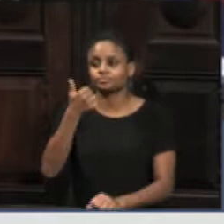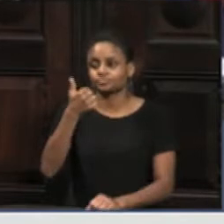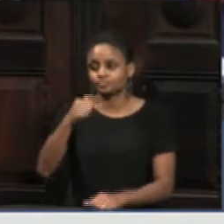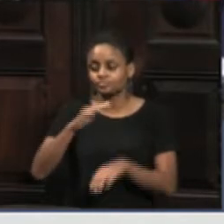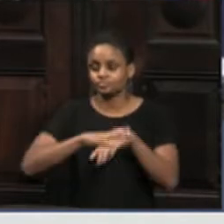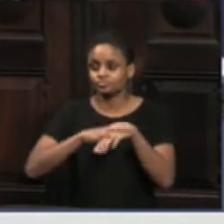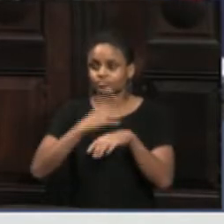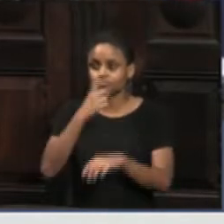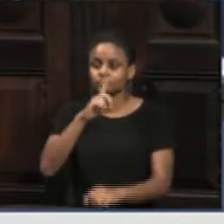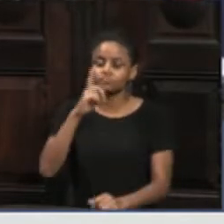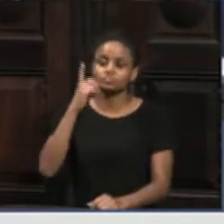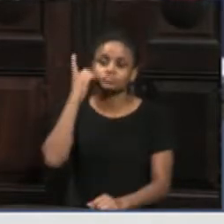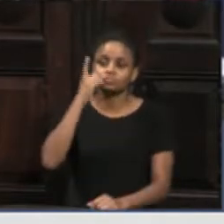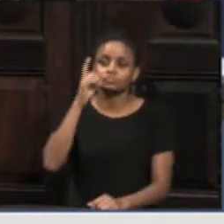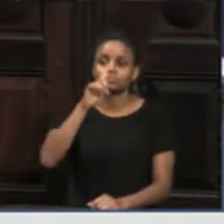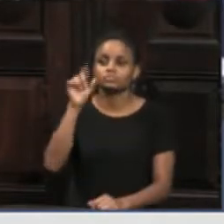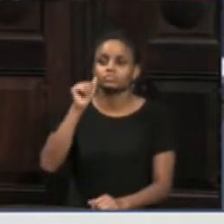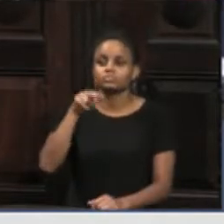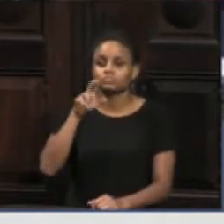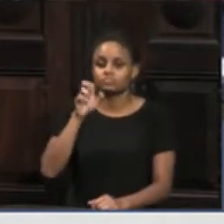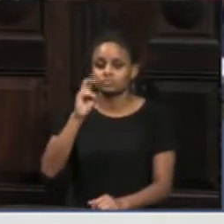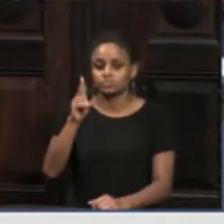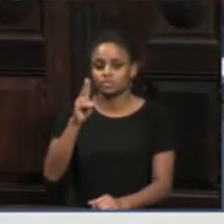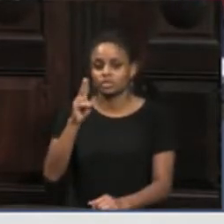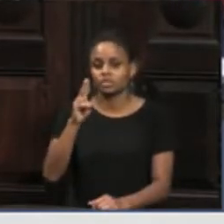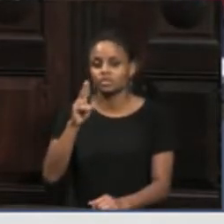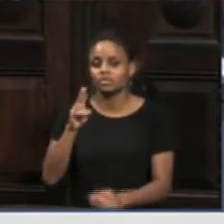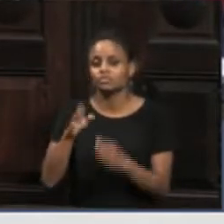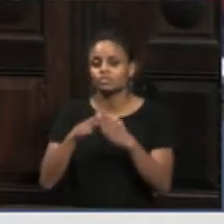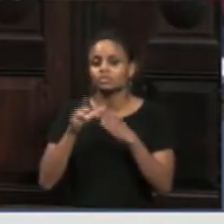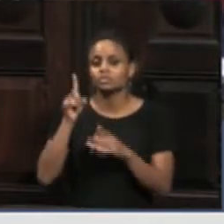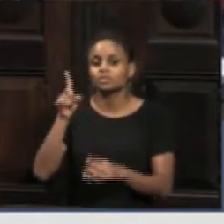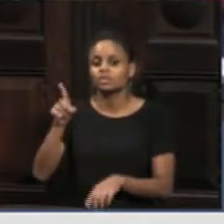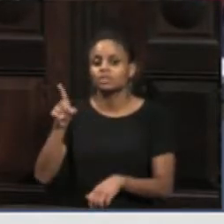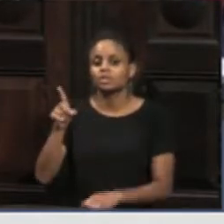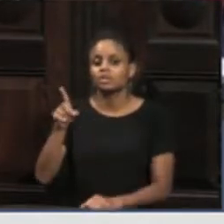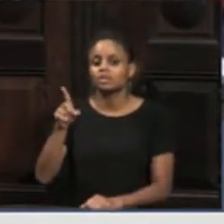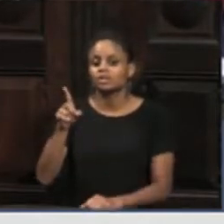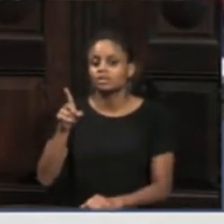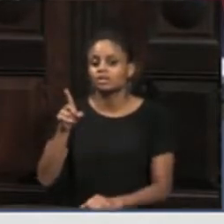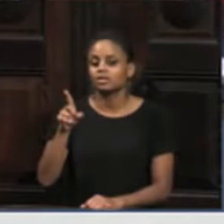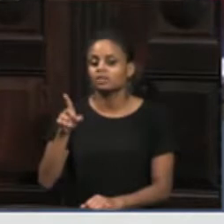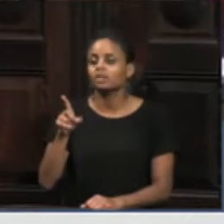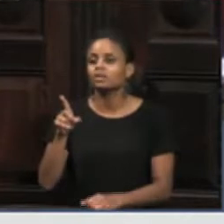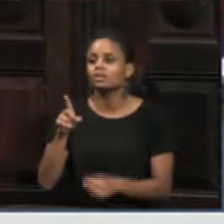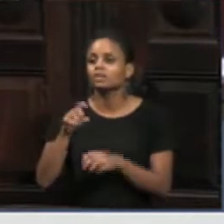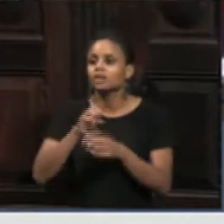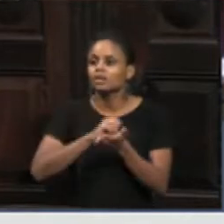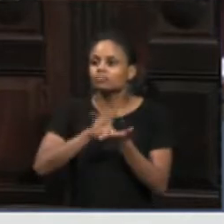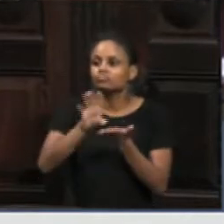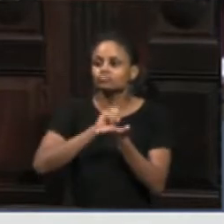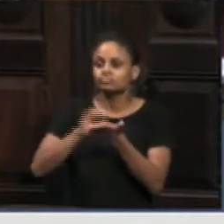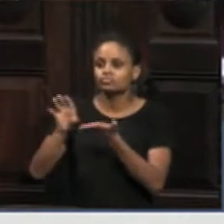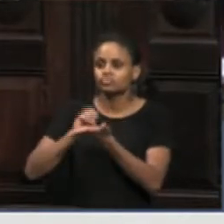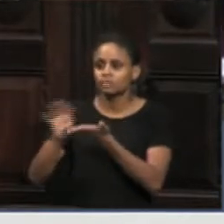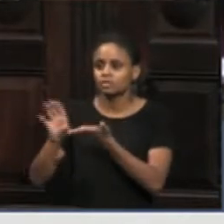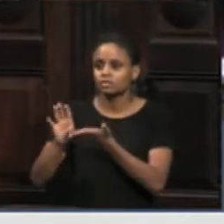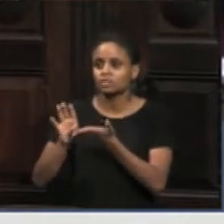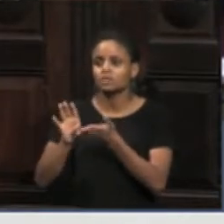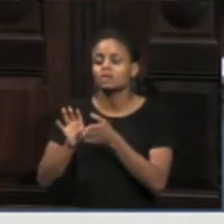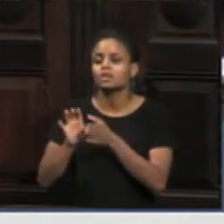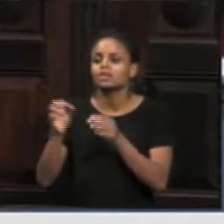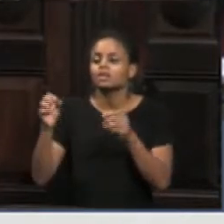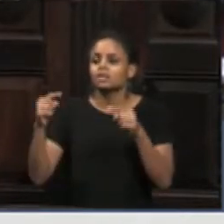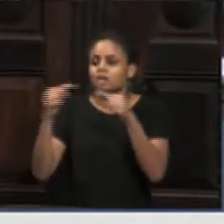Solicita ao excelentíssimo senhor conselheiro, presidente do Tribunal de Contas do Estado do Rio de Janeiro, o envio de mensagem dispondo sobre a alteração dos artigos 35 e